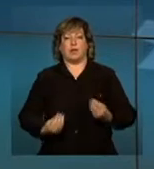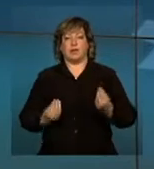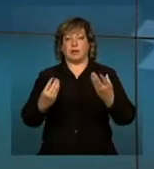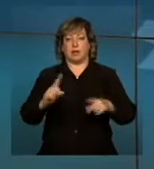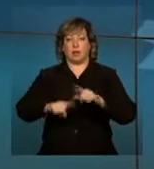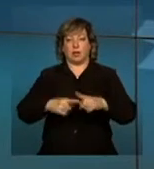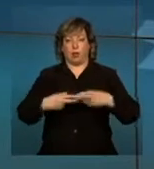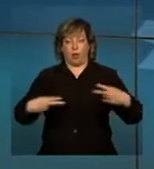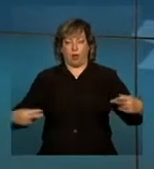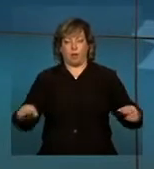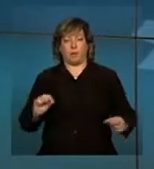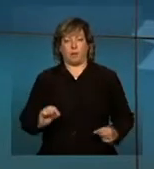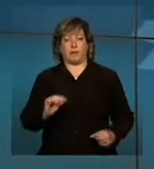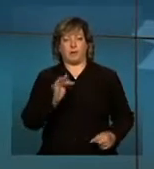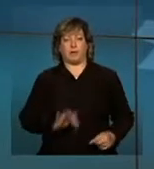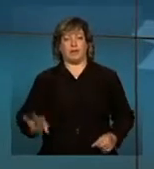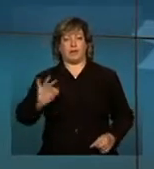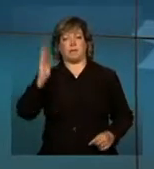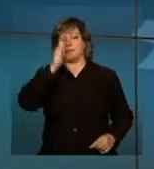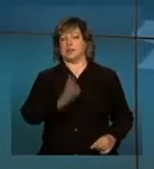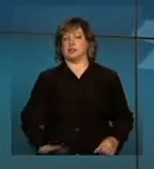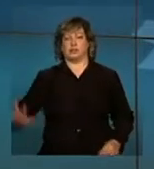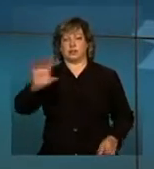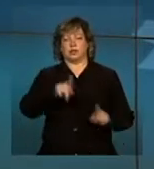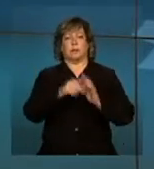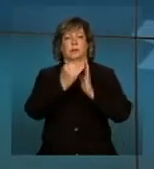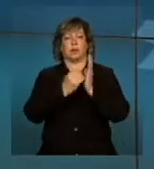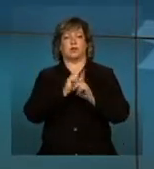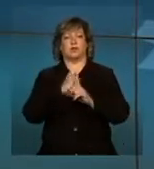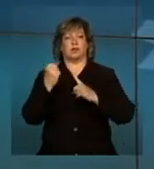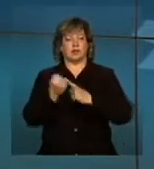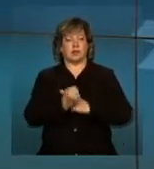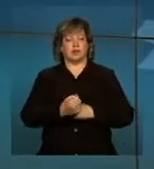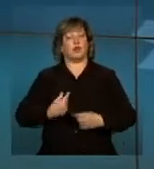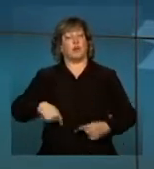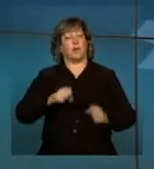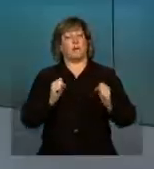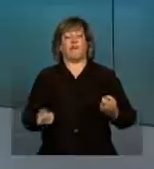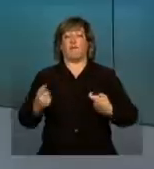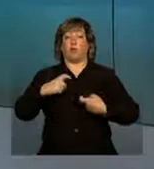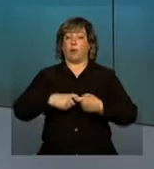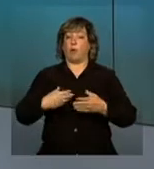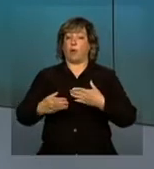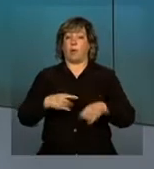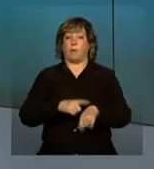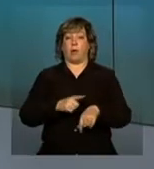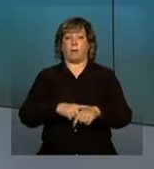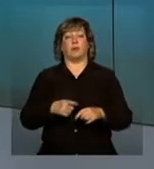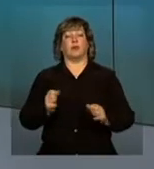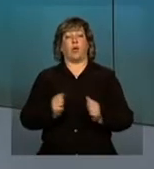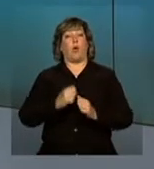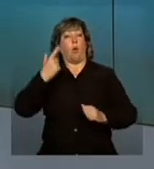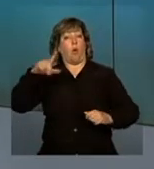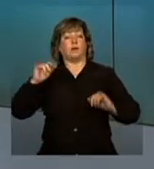obras federais em todo o país e também programas sociais. E nós podemos voltar a qualquer